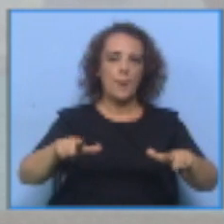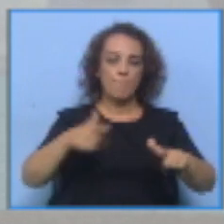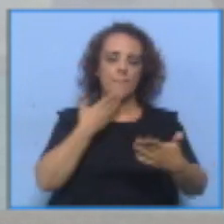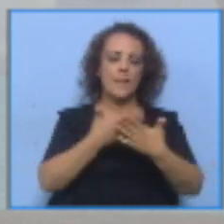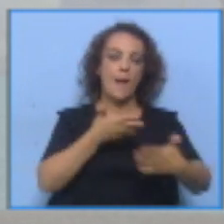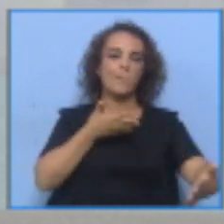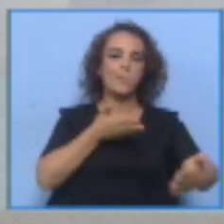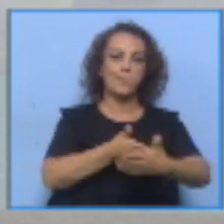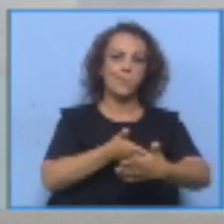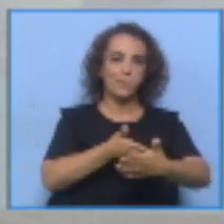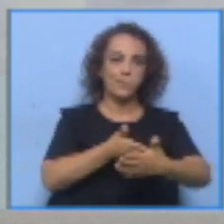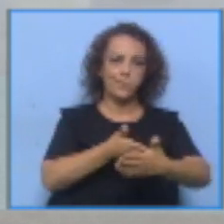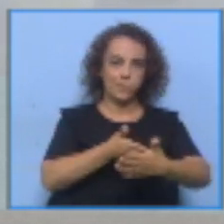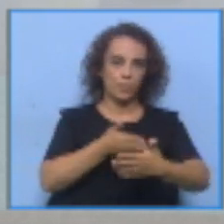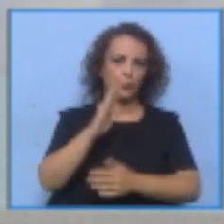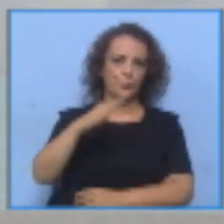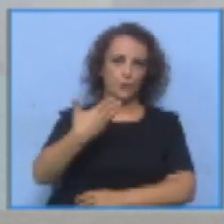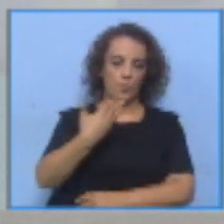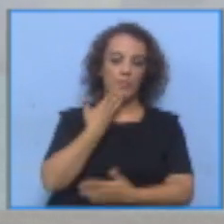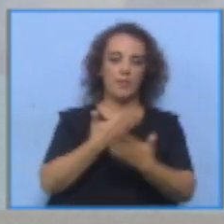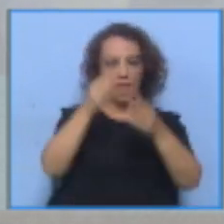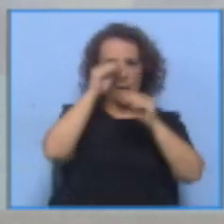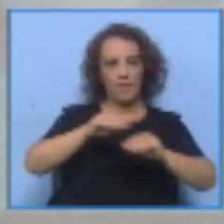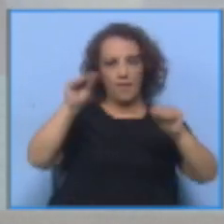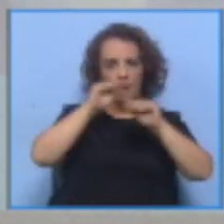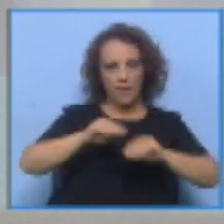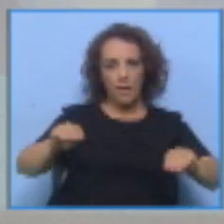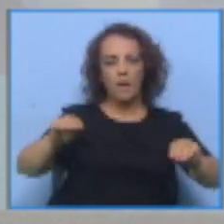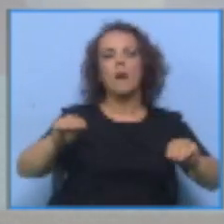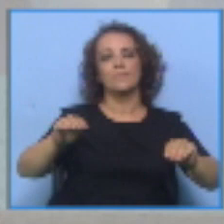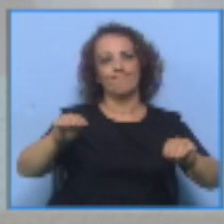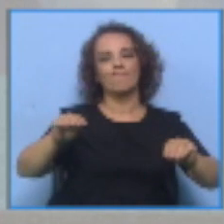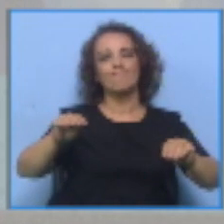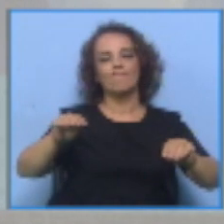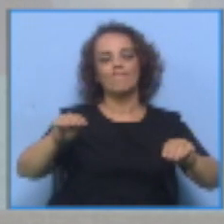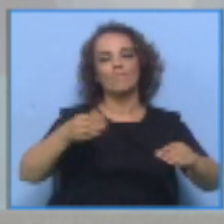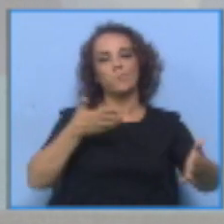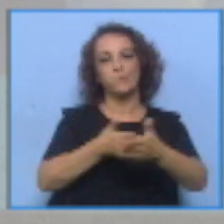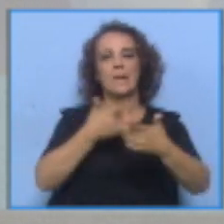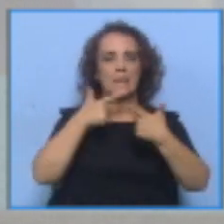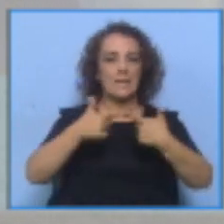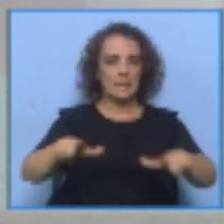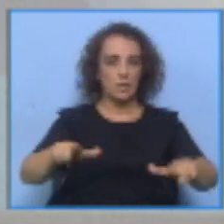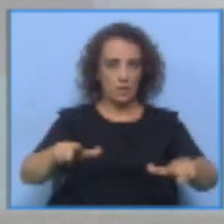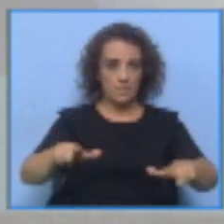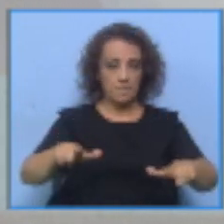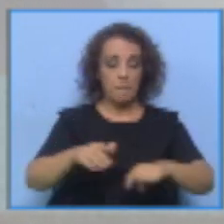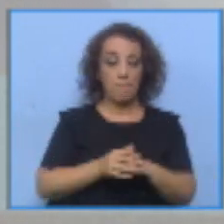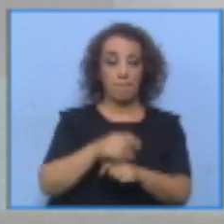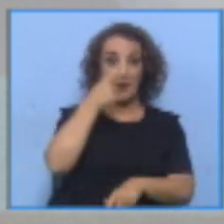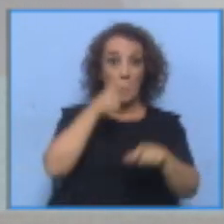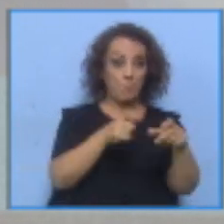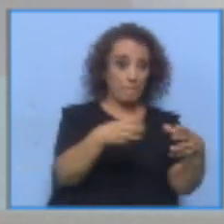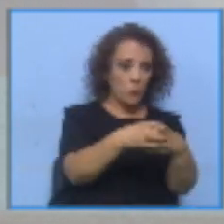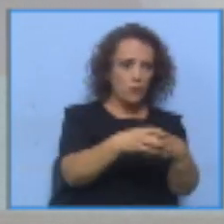barreiras primeiras também para evangelizar é a barreira da língua. Esses povos, cada povo tem a